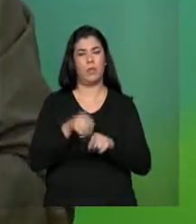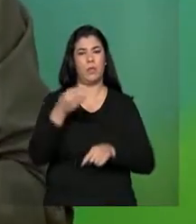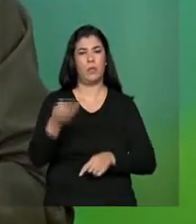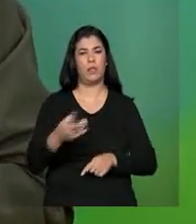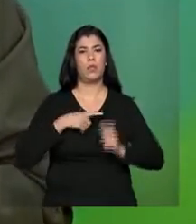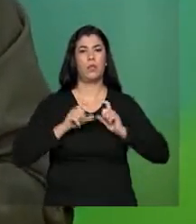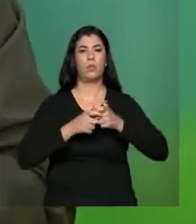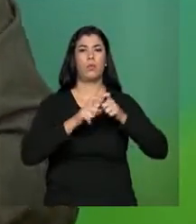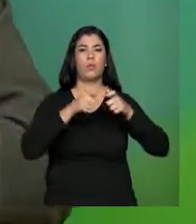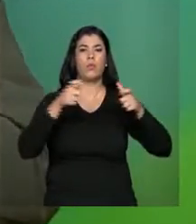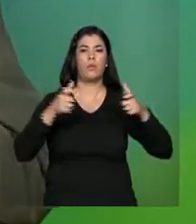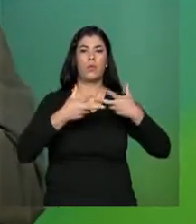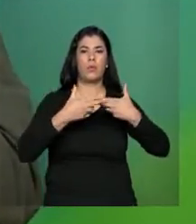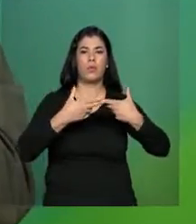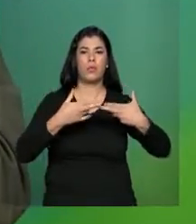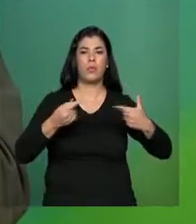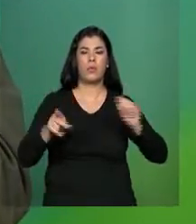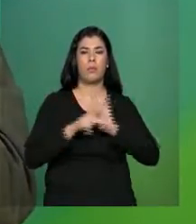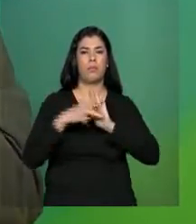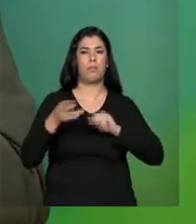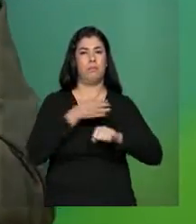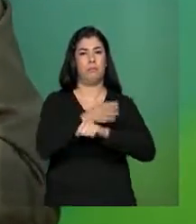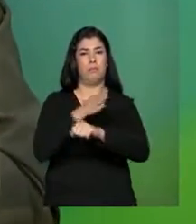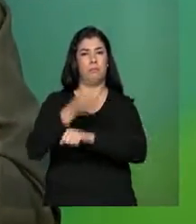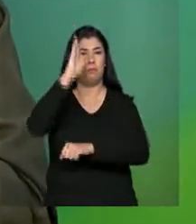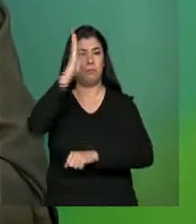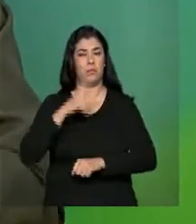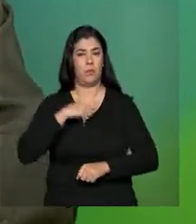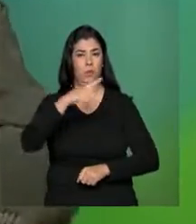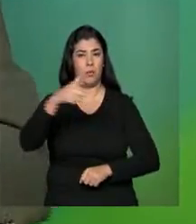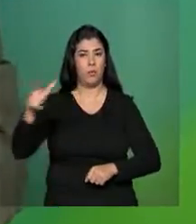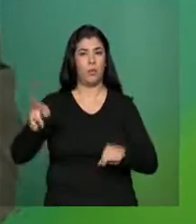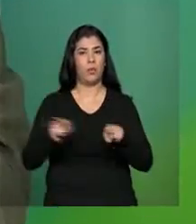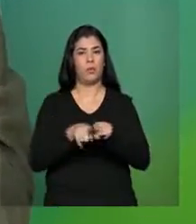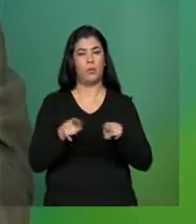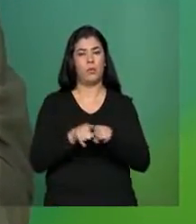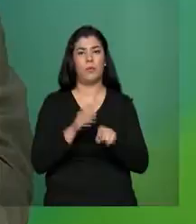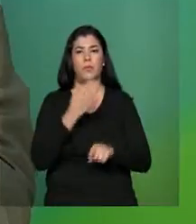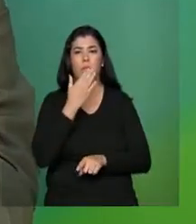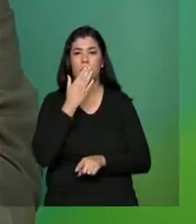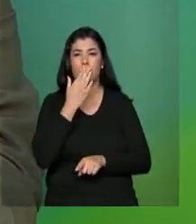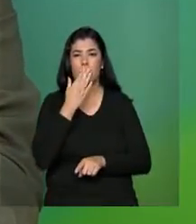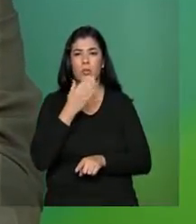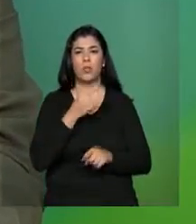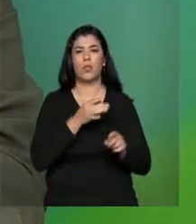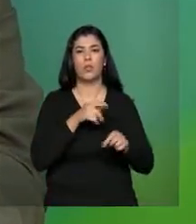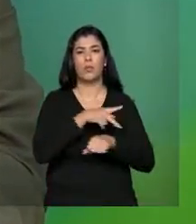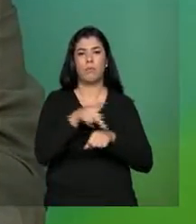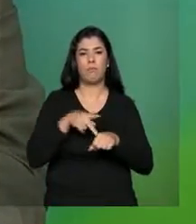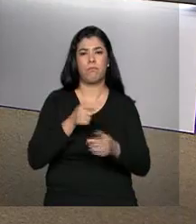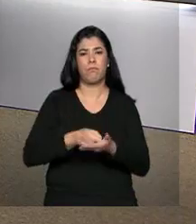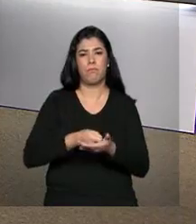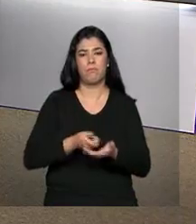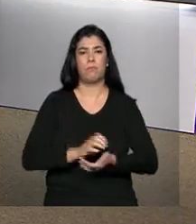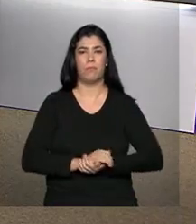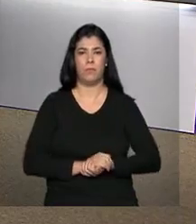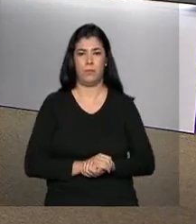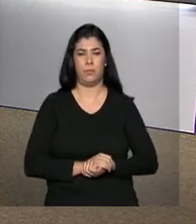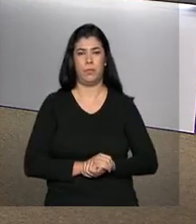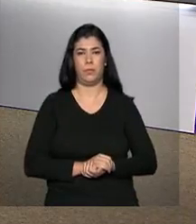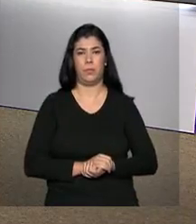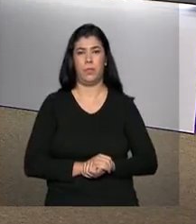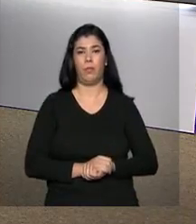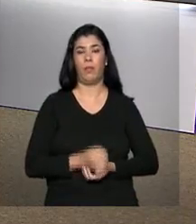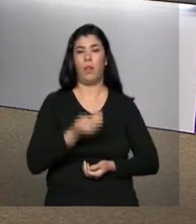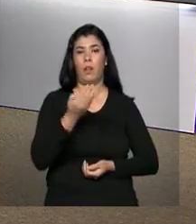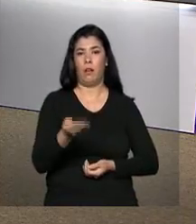isso amplia as condições de acesso do Brasil a outros mercados igualmente exigentes. Para